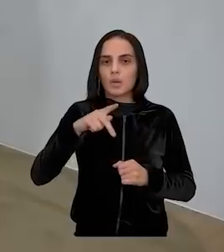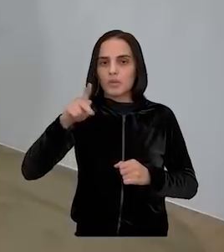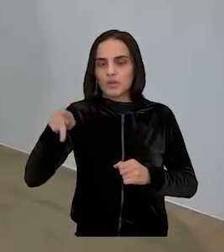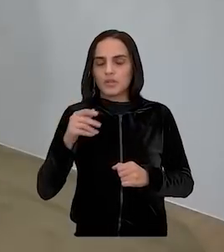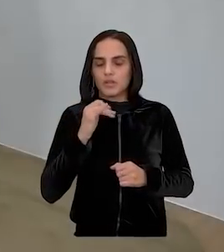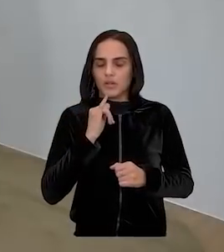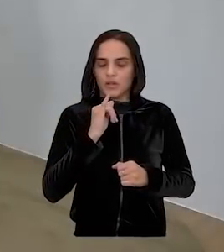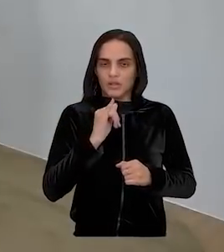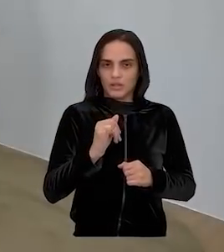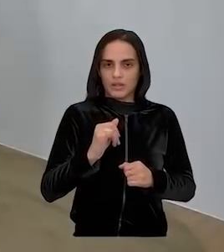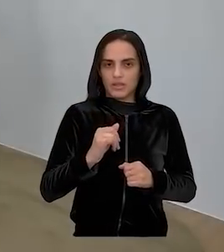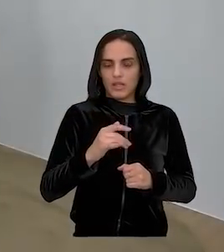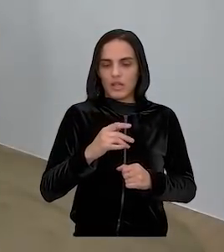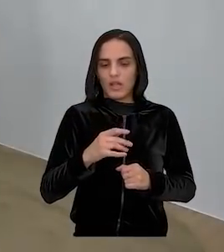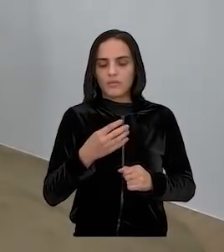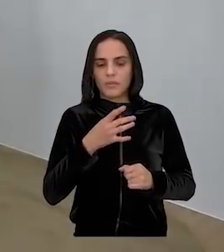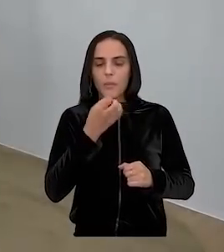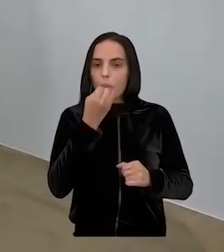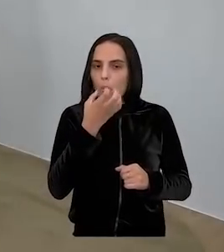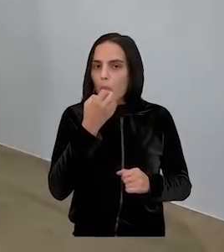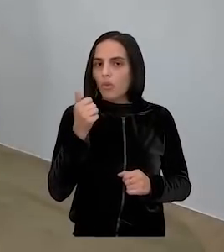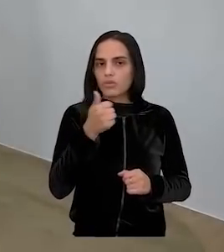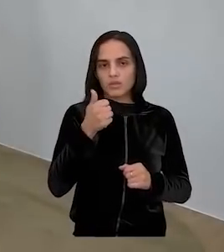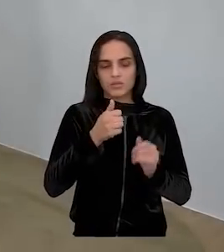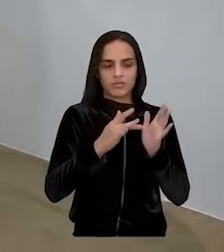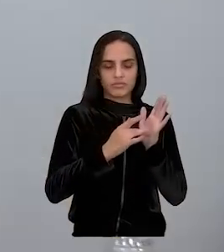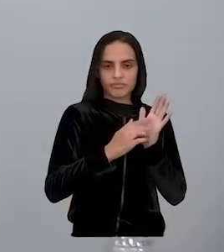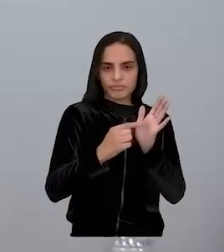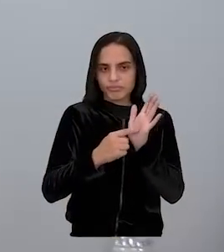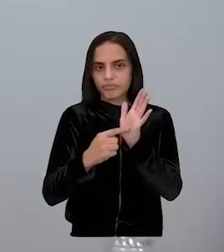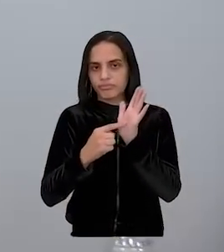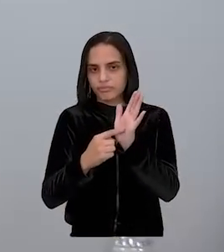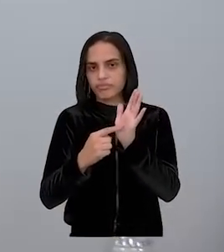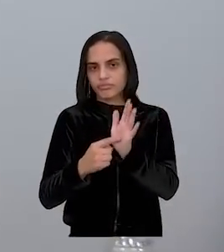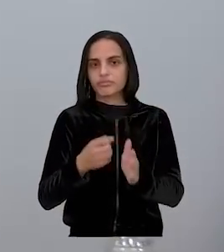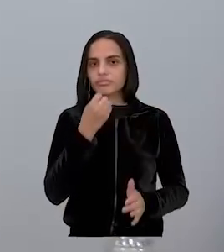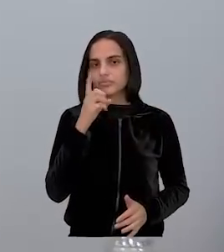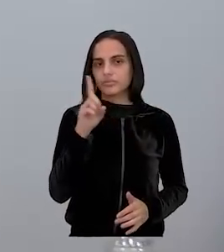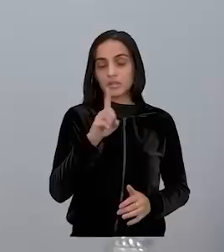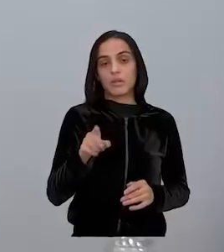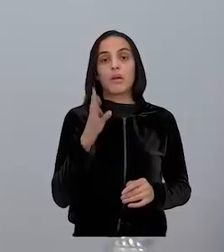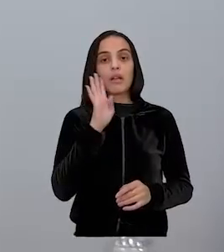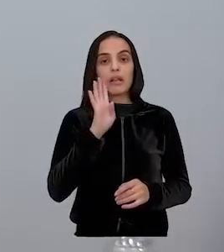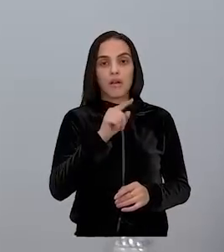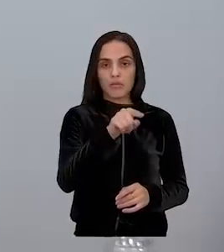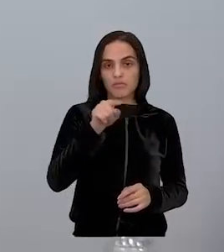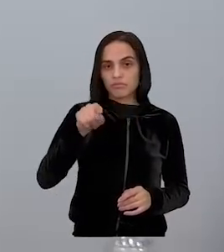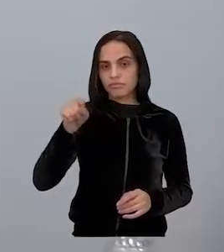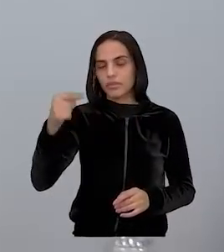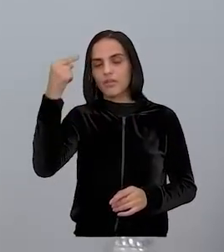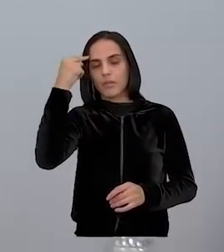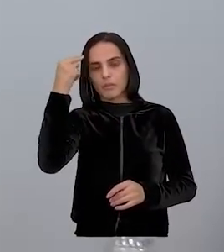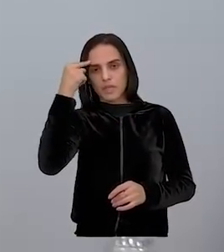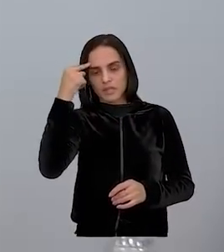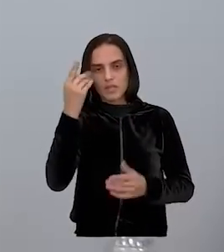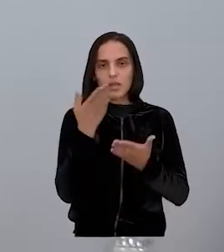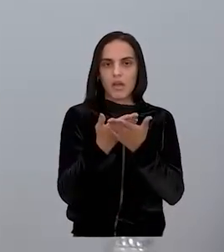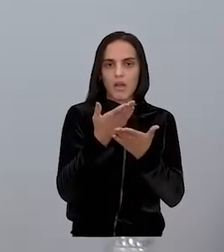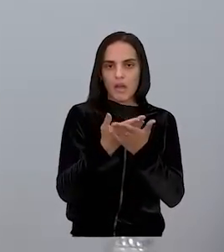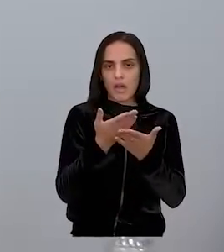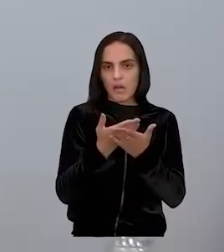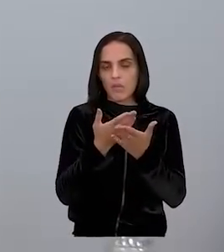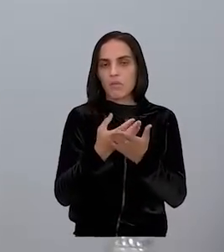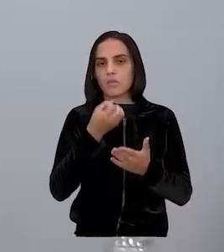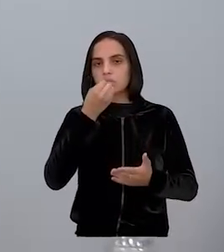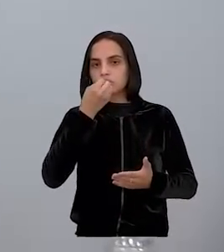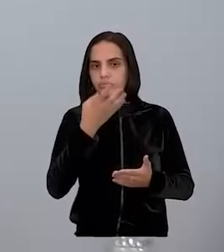essa exposição. Não, nem um pouco. Né? Então é legal vocês irem pensando nisso. Ó. Hoje está sendo uma aula muito mais